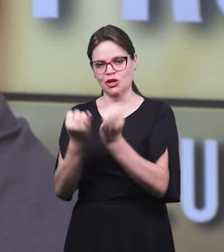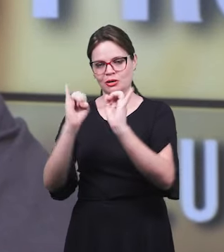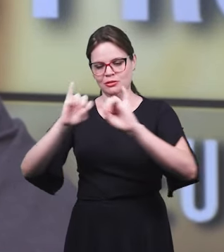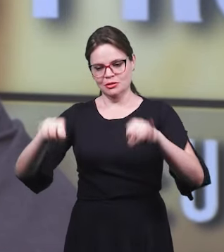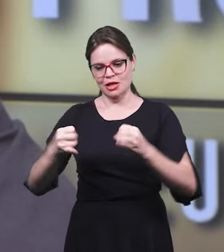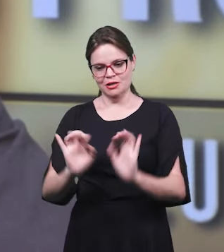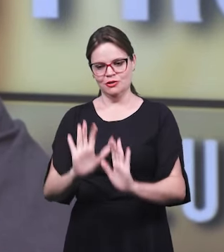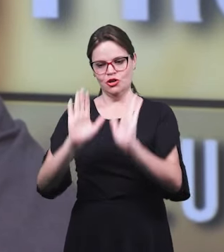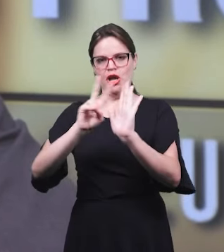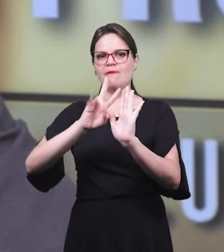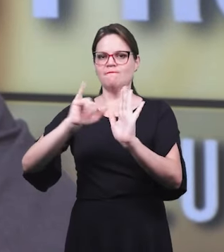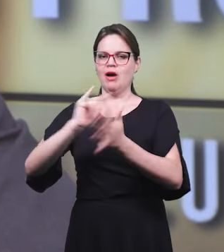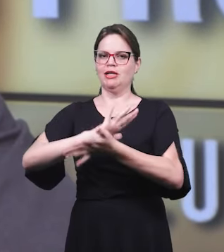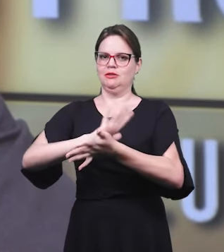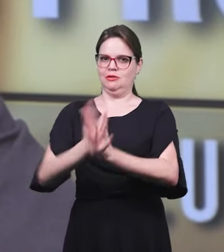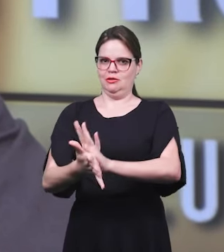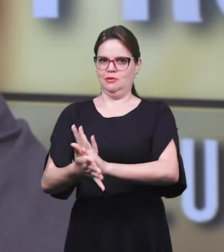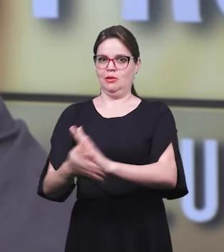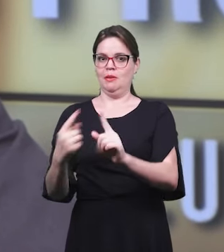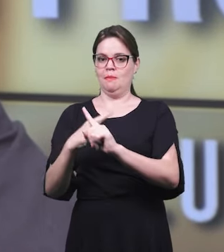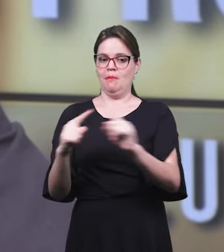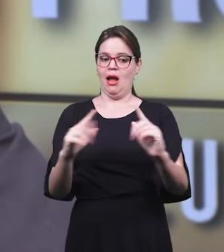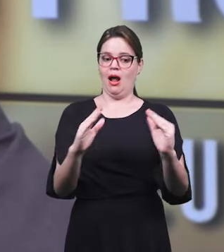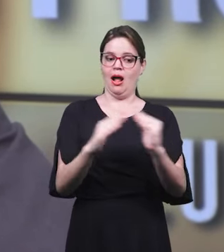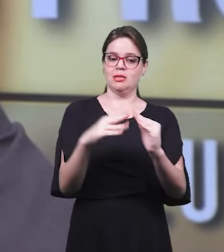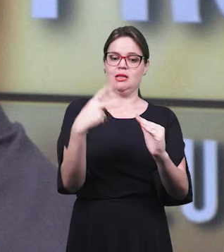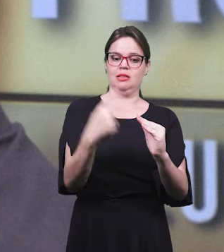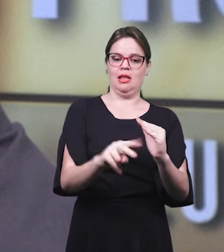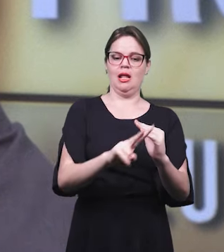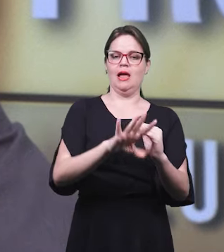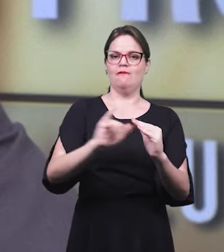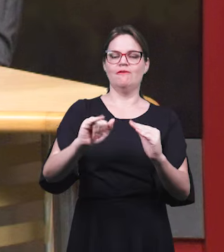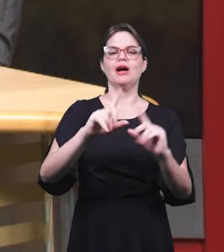destruída era o fio de escarlata